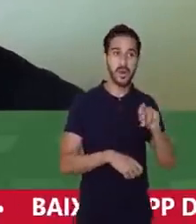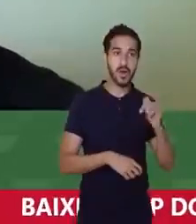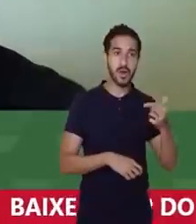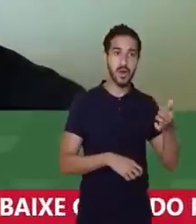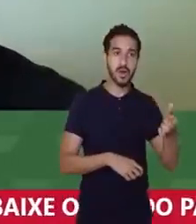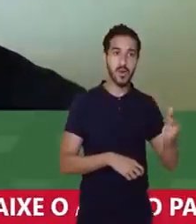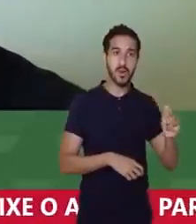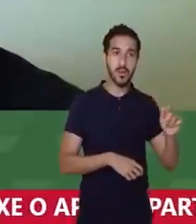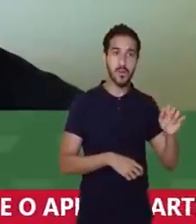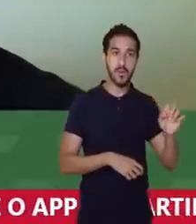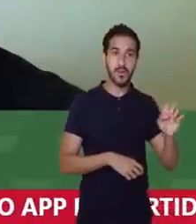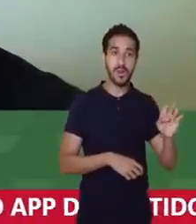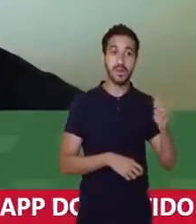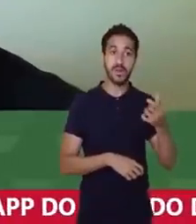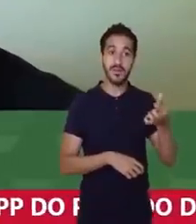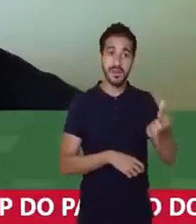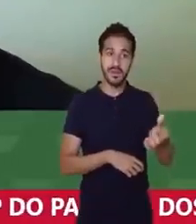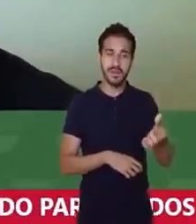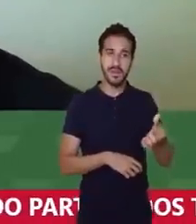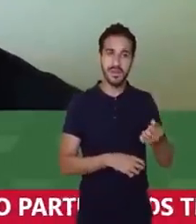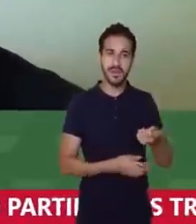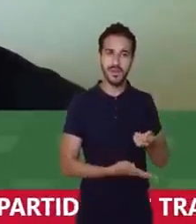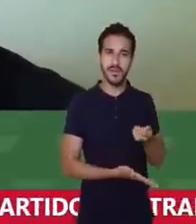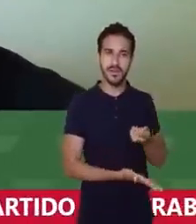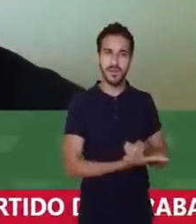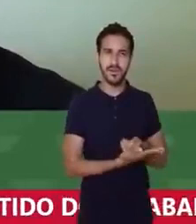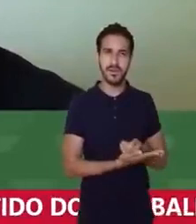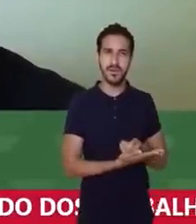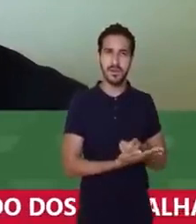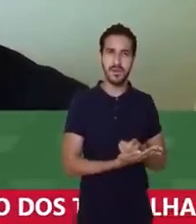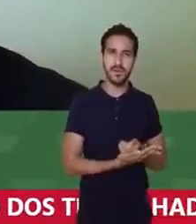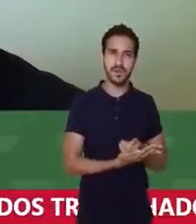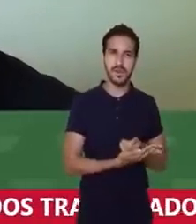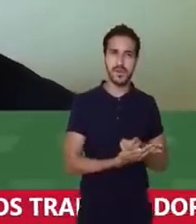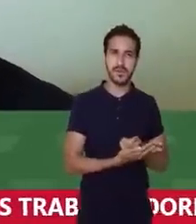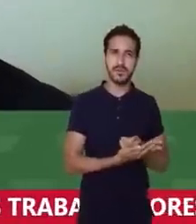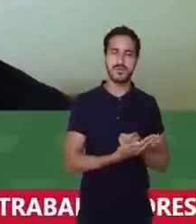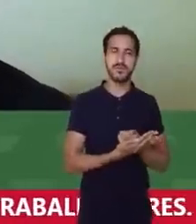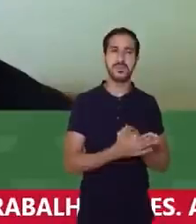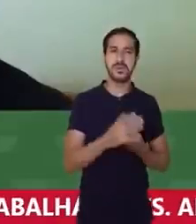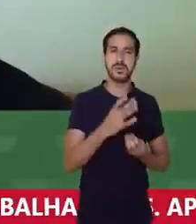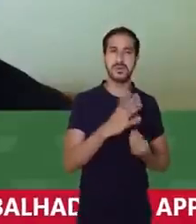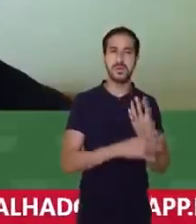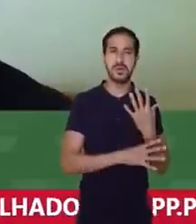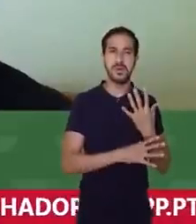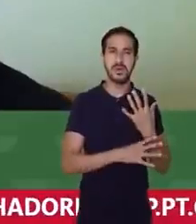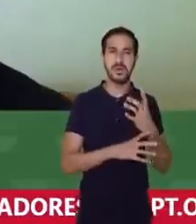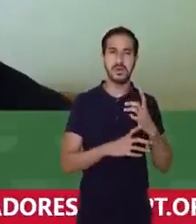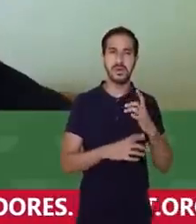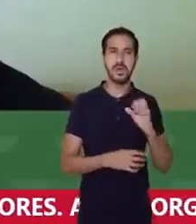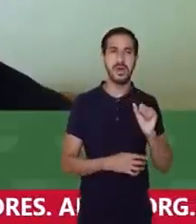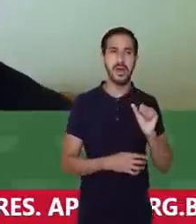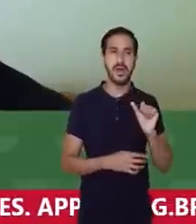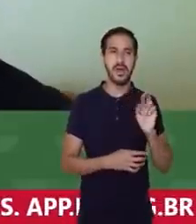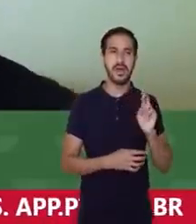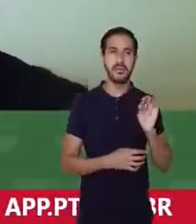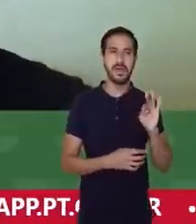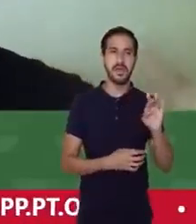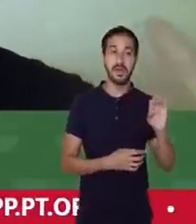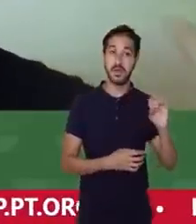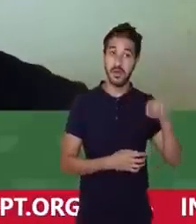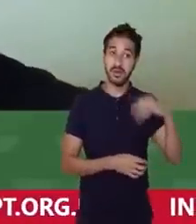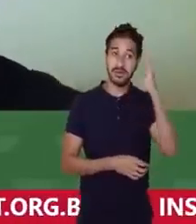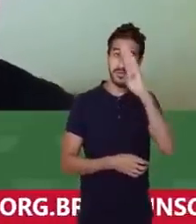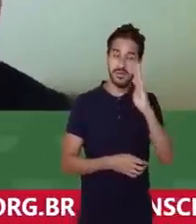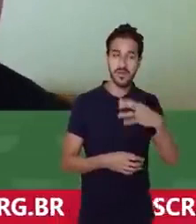de 16, que é o endurecimento e o estabelecimento do arbítrio no Brasil